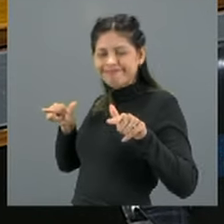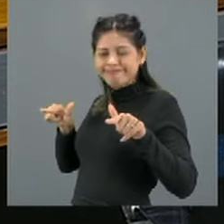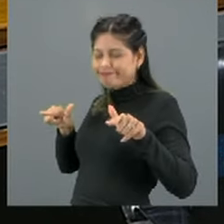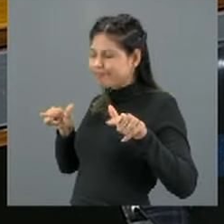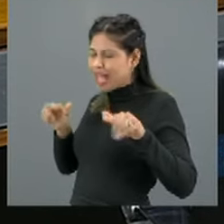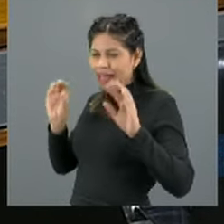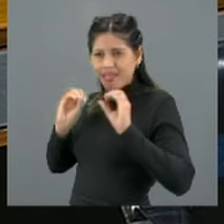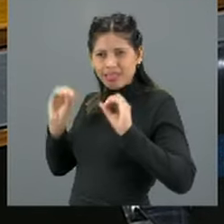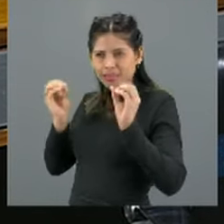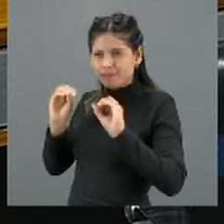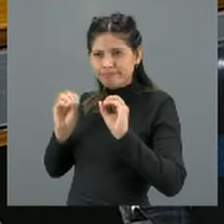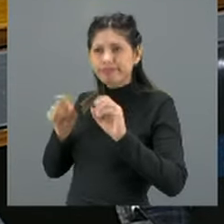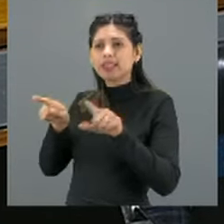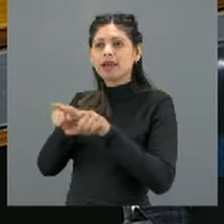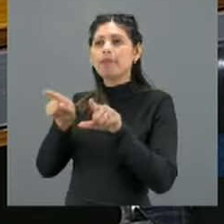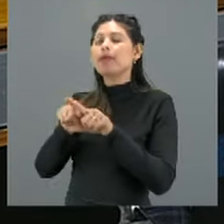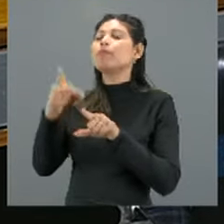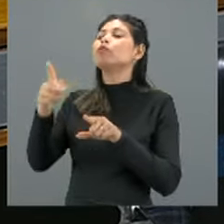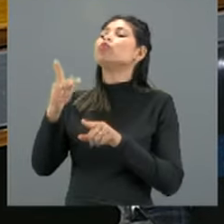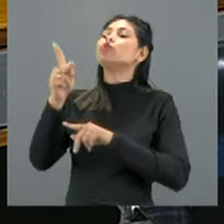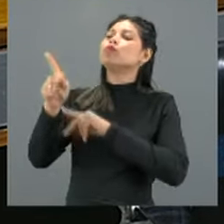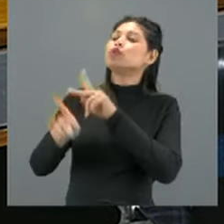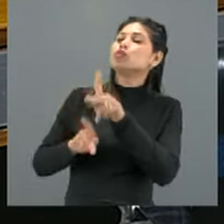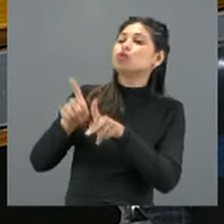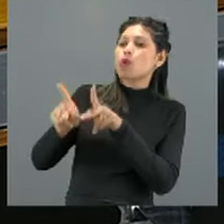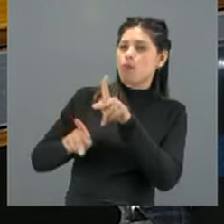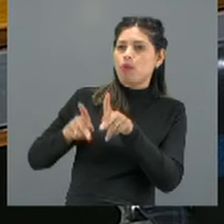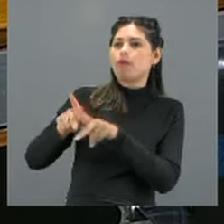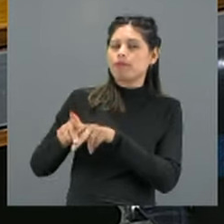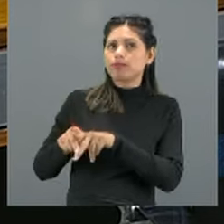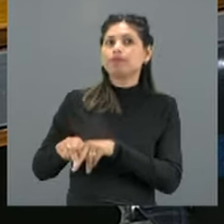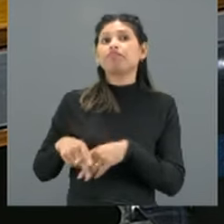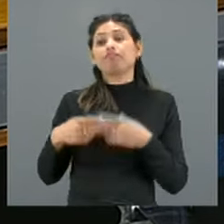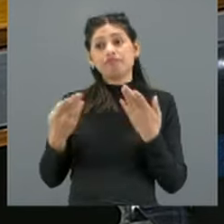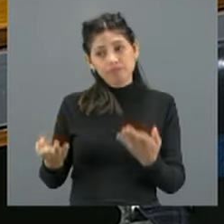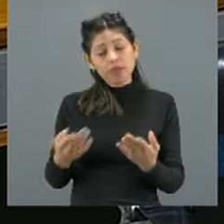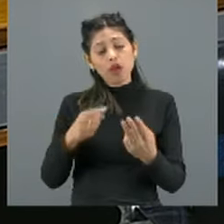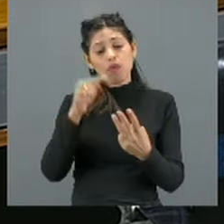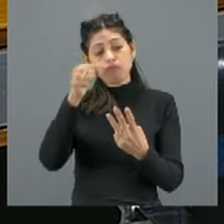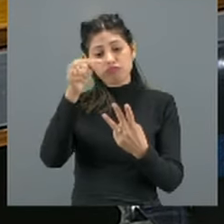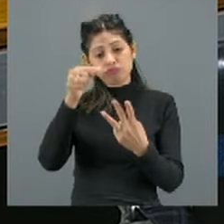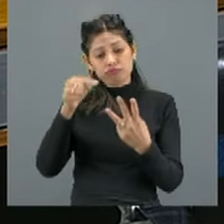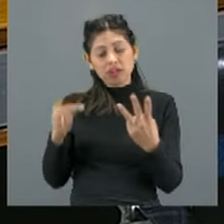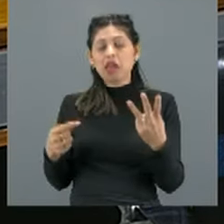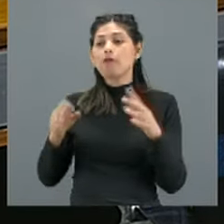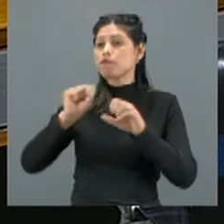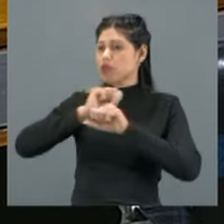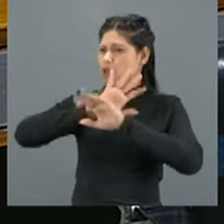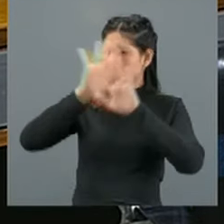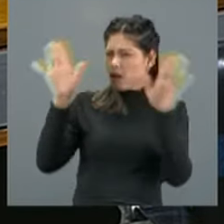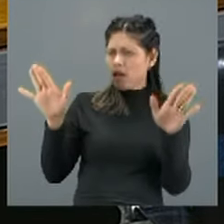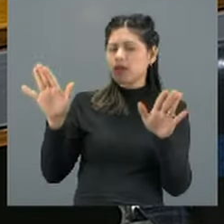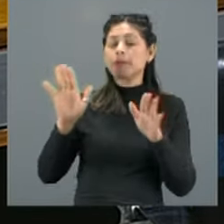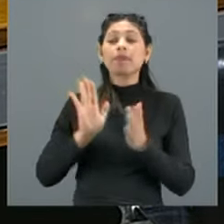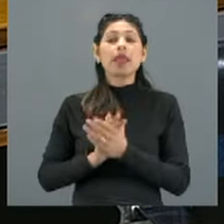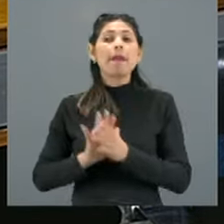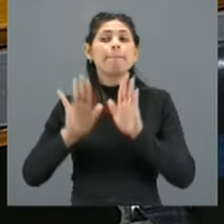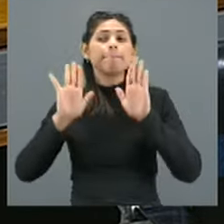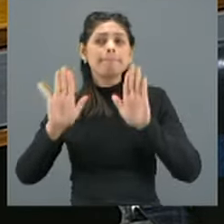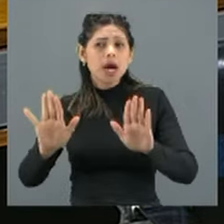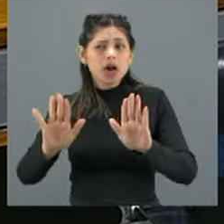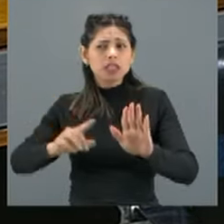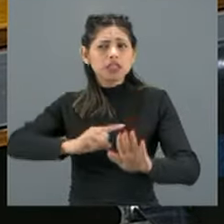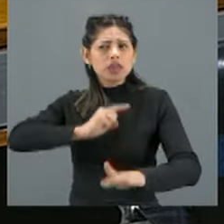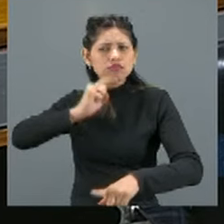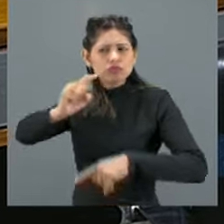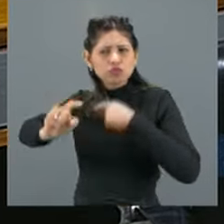povo. Concorda? Isso aqui ficou claro. A dúvida é,